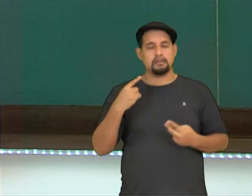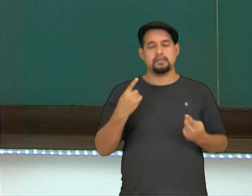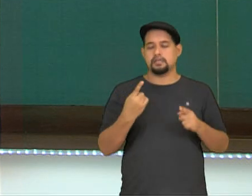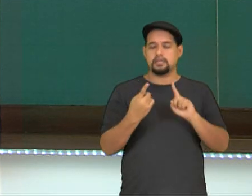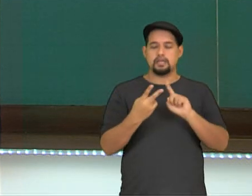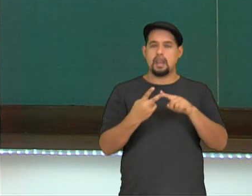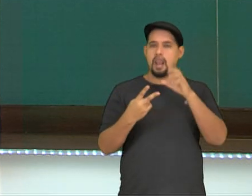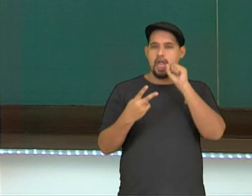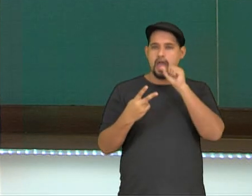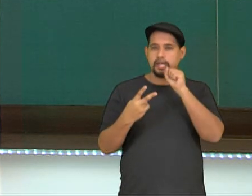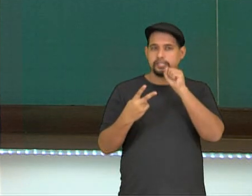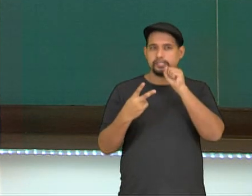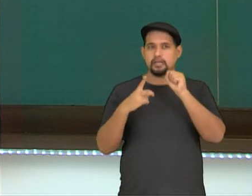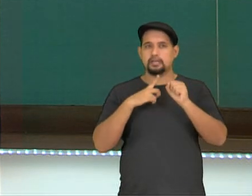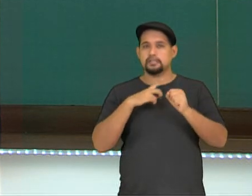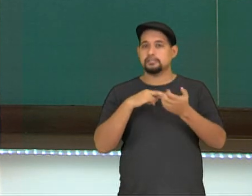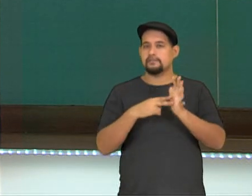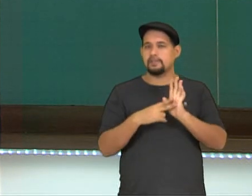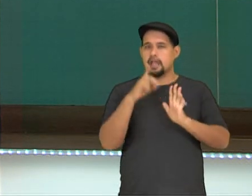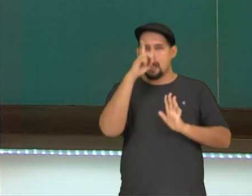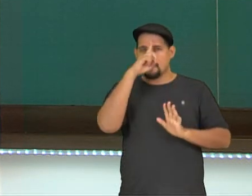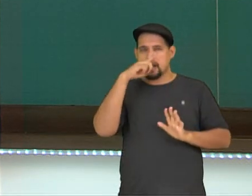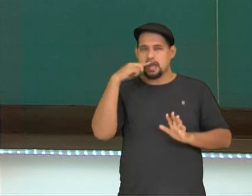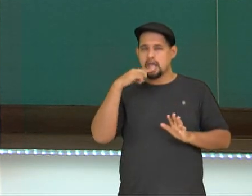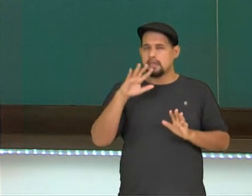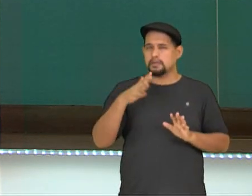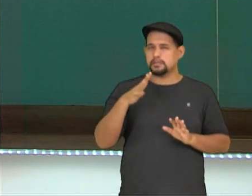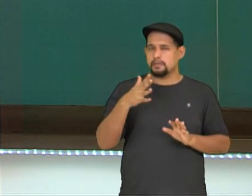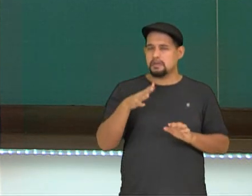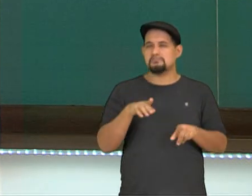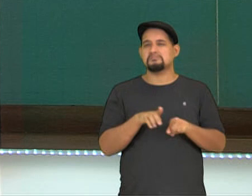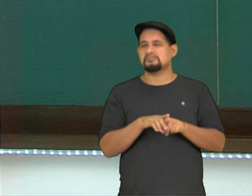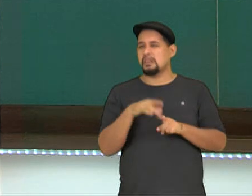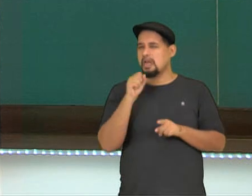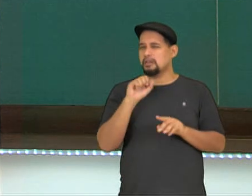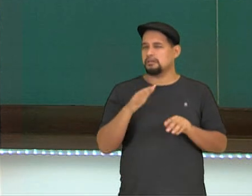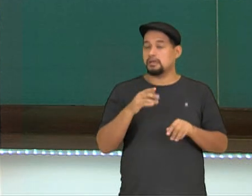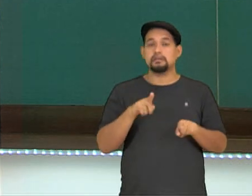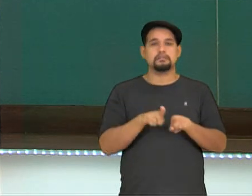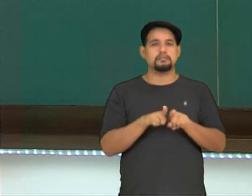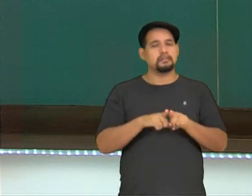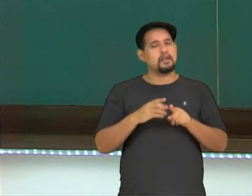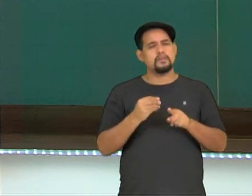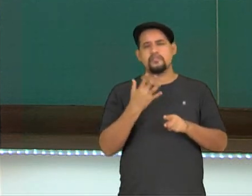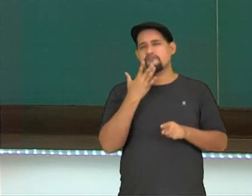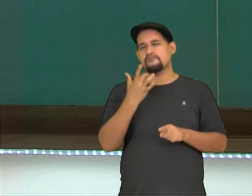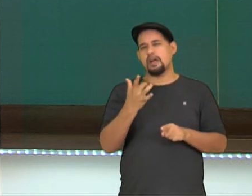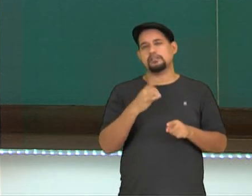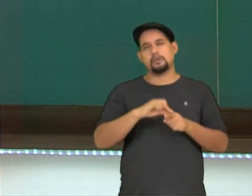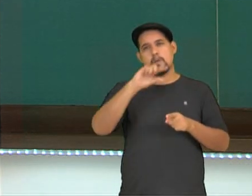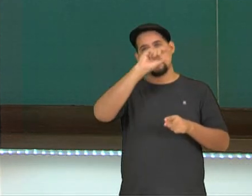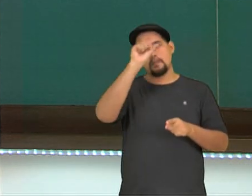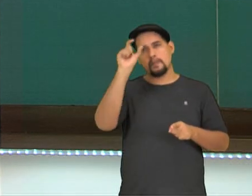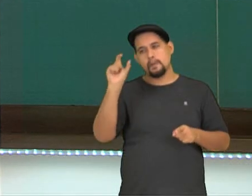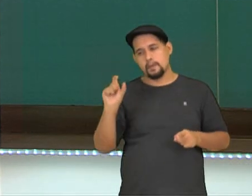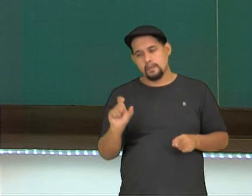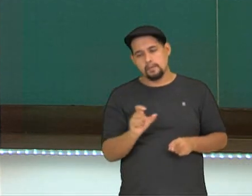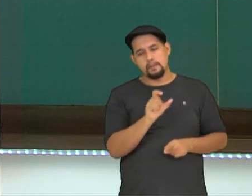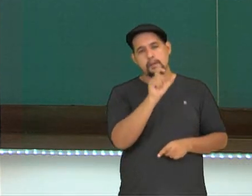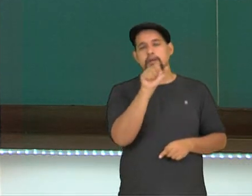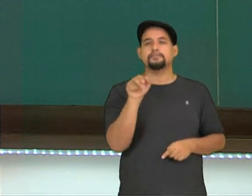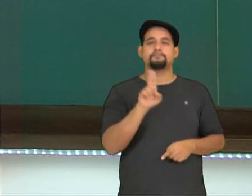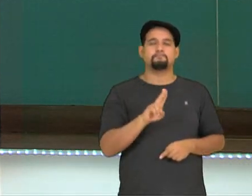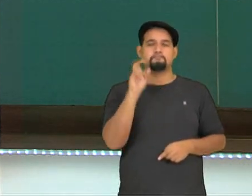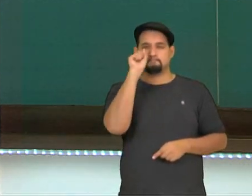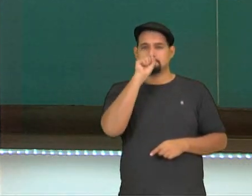secundária laranja, vai dar uma terciária, que é um amarelo alaranjado. Então, o círculo cromático é uma coisa bem fácil para a gente ter. Isso aqui é um macetinho para vocês